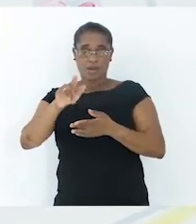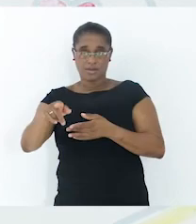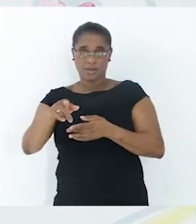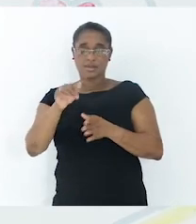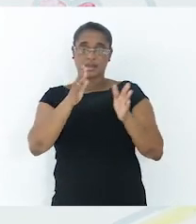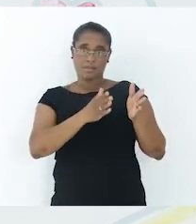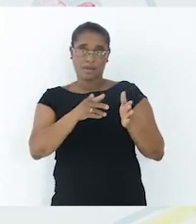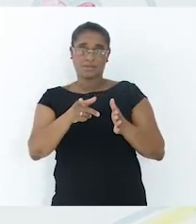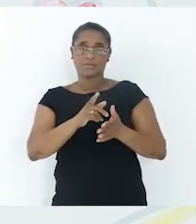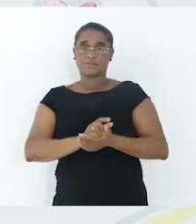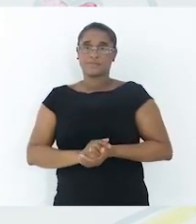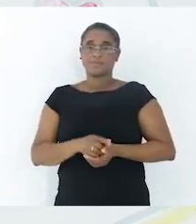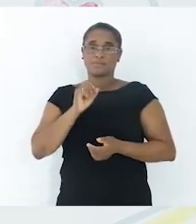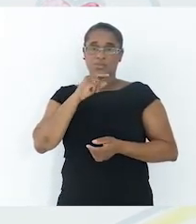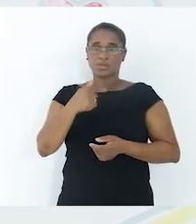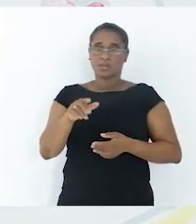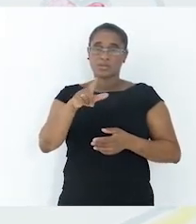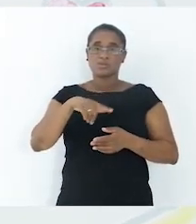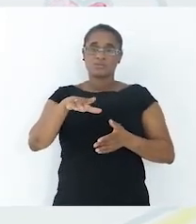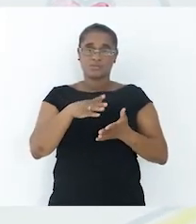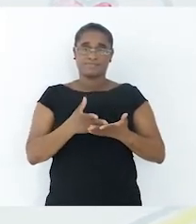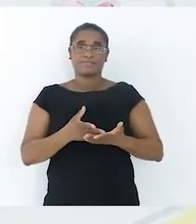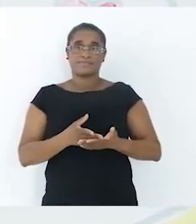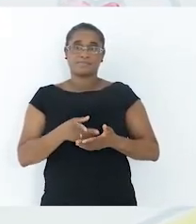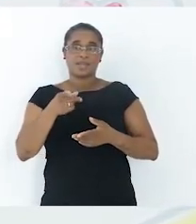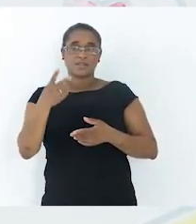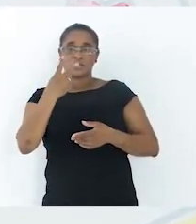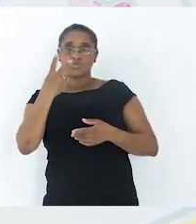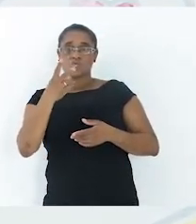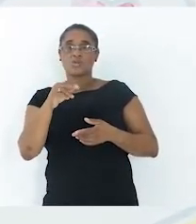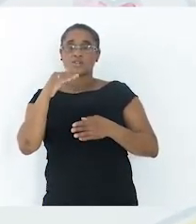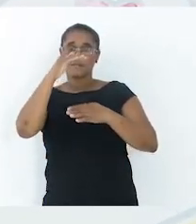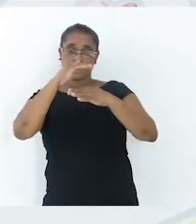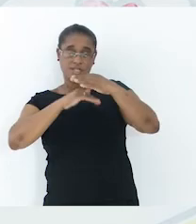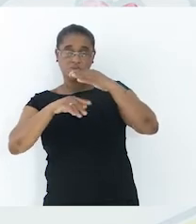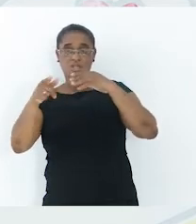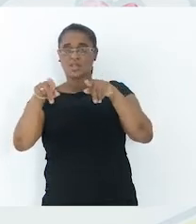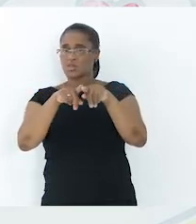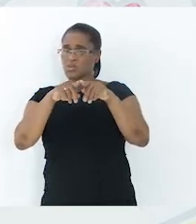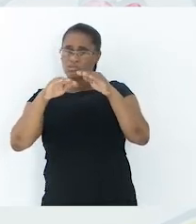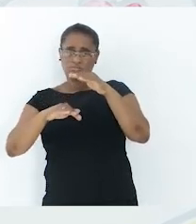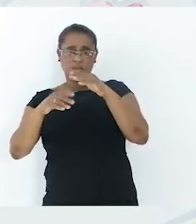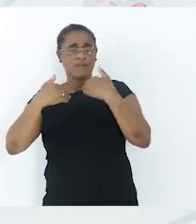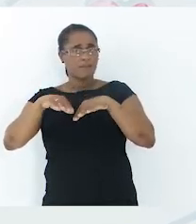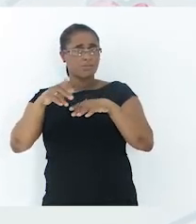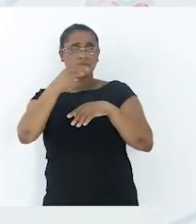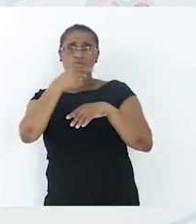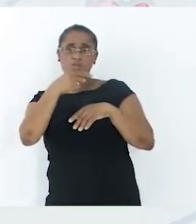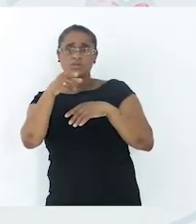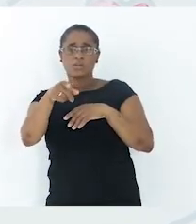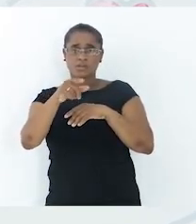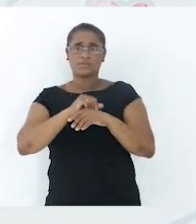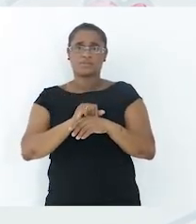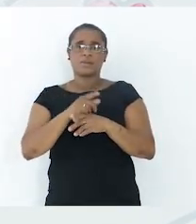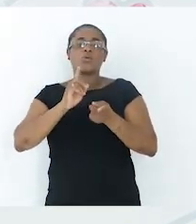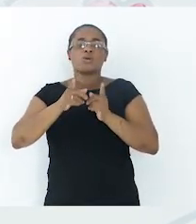essa parte para poder ter o espaço. Essas duas frações têm o mesmo denominador, mas nós temos aqui uma subtração. O